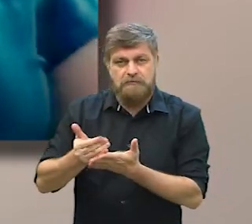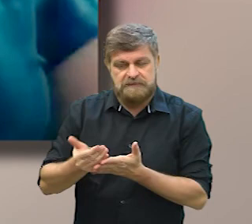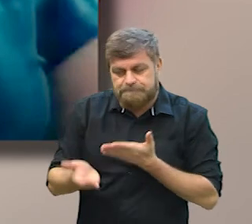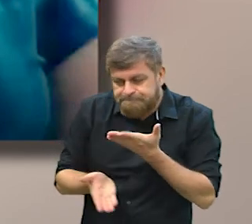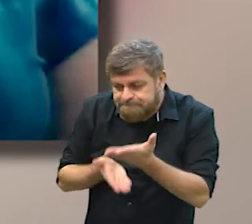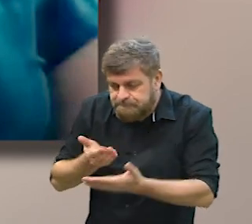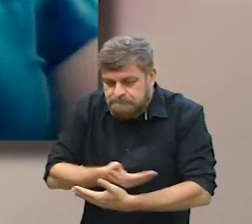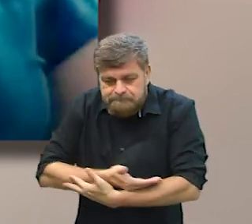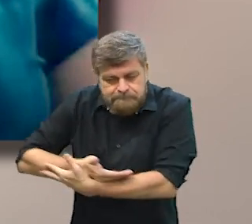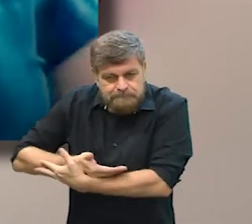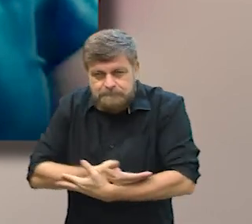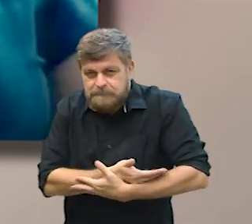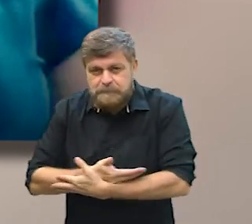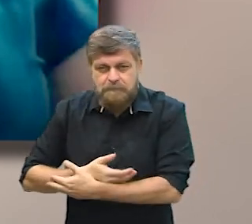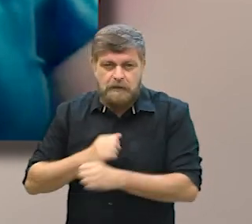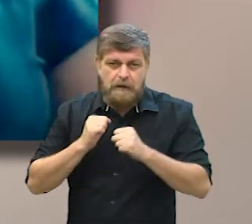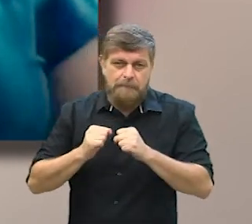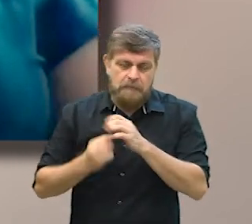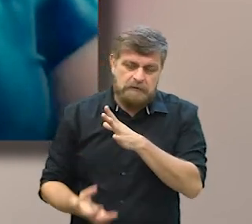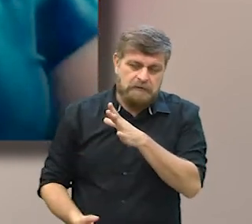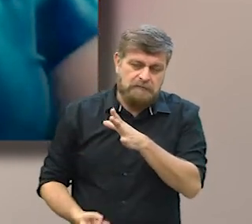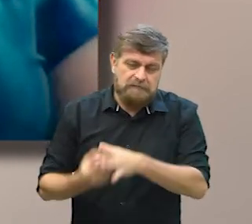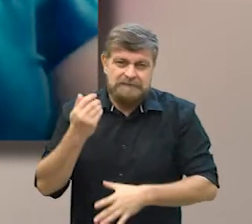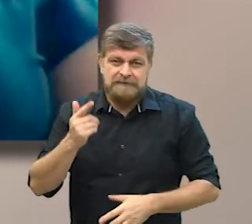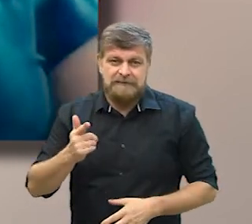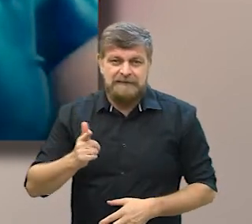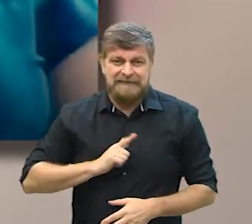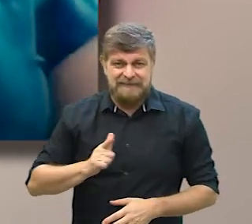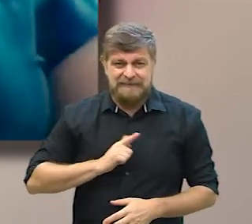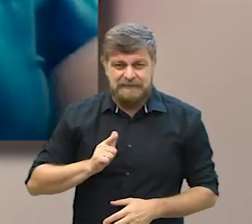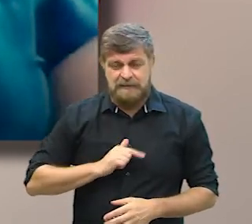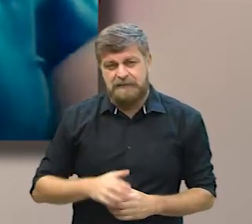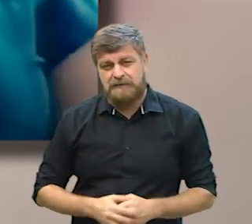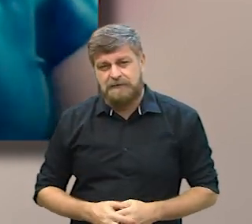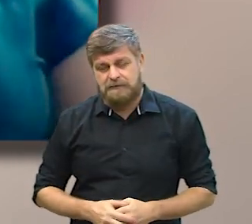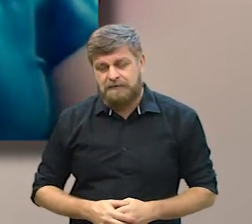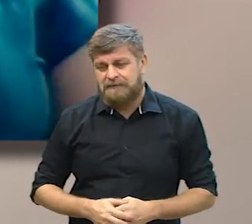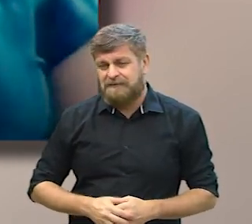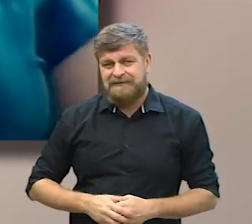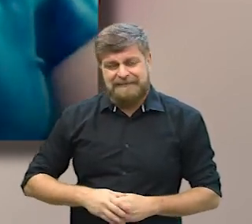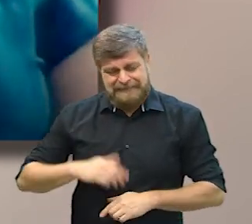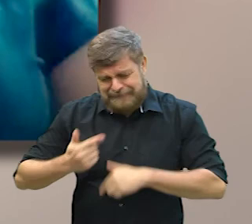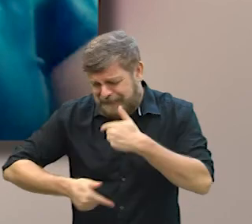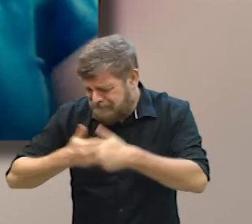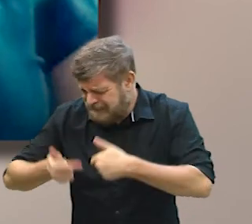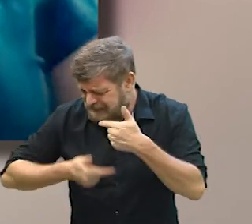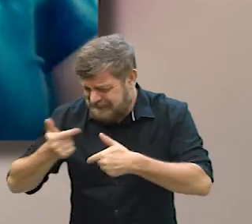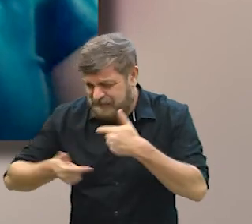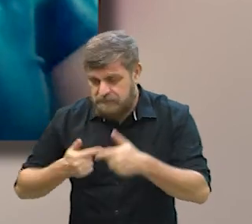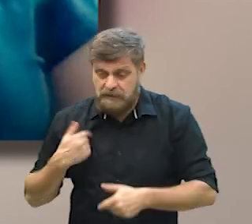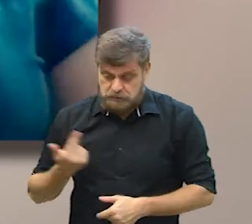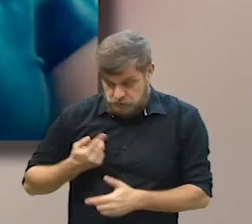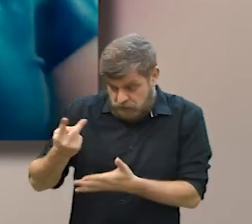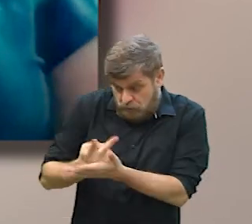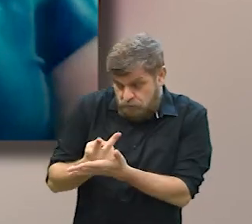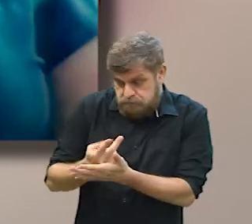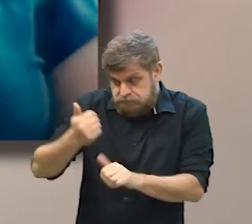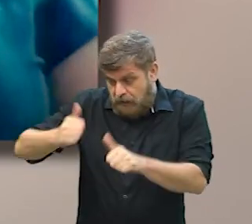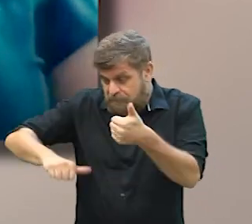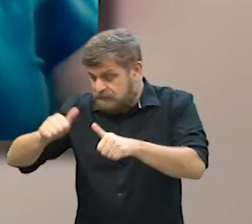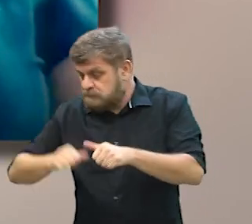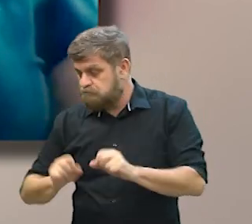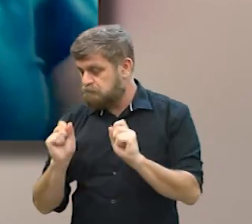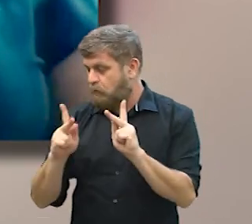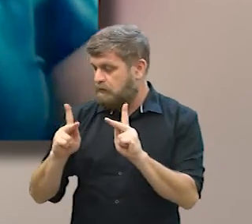né, já começar logo de pequenininho. Pode ser que venha, a gente tem que pecar pelo excesso, né? Pode ser que a